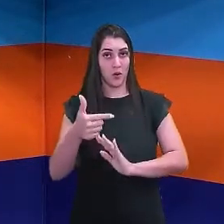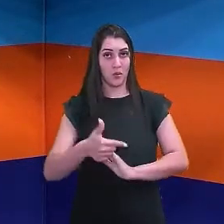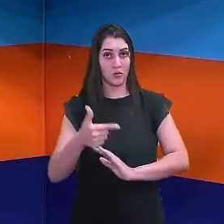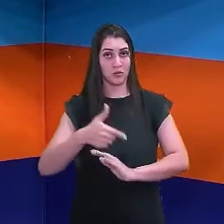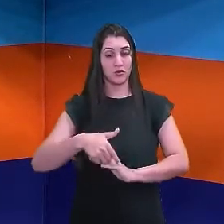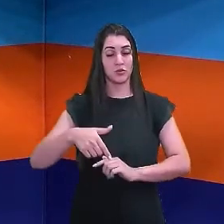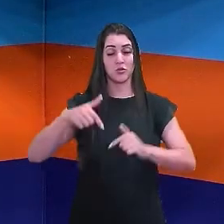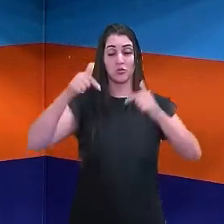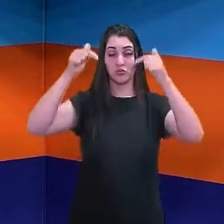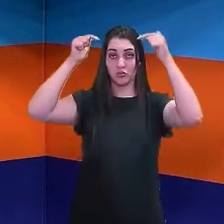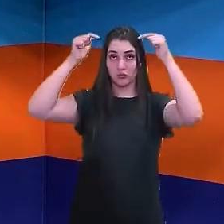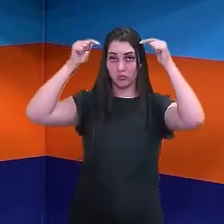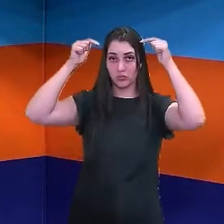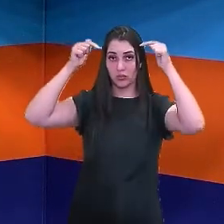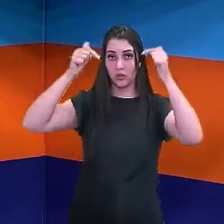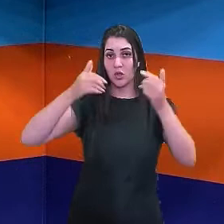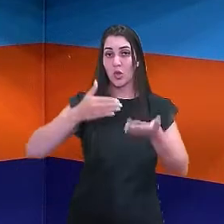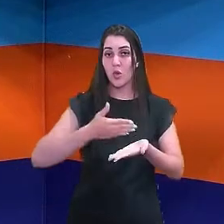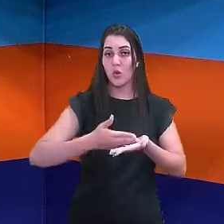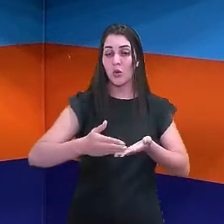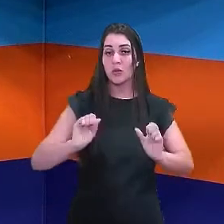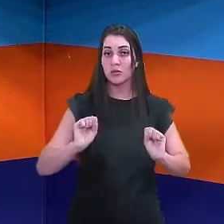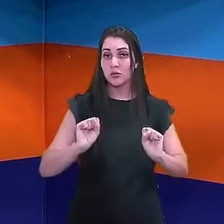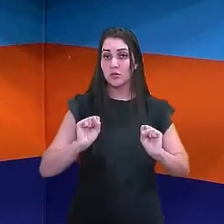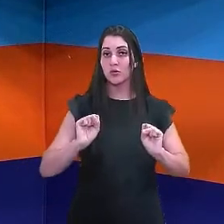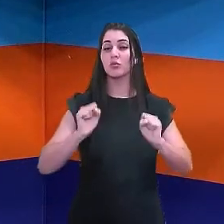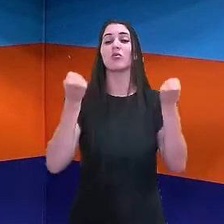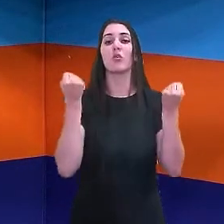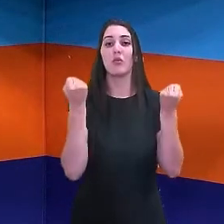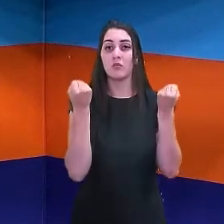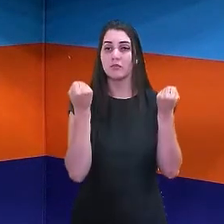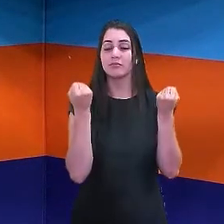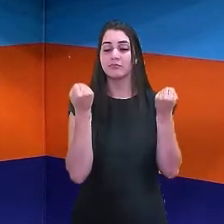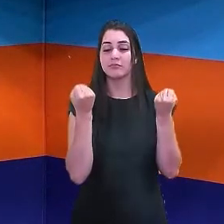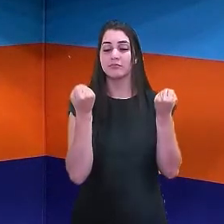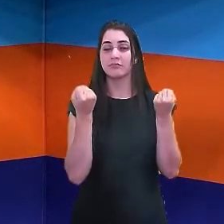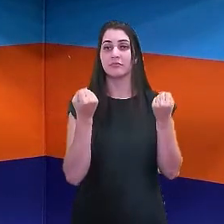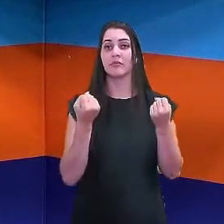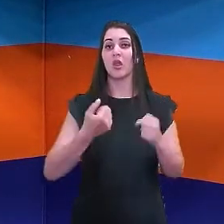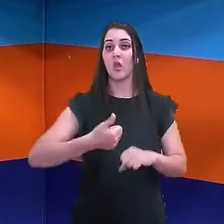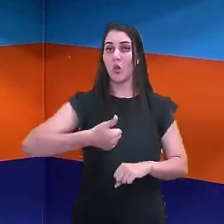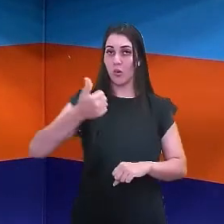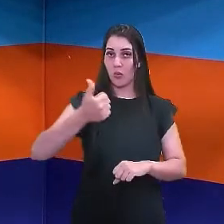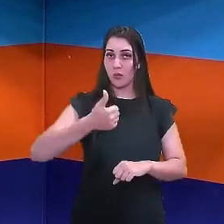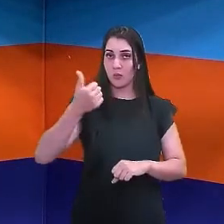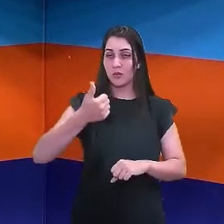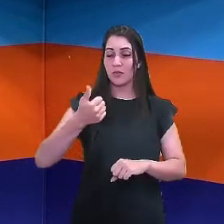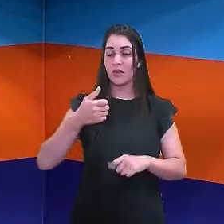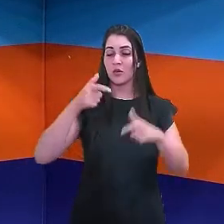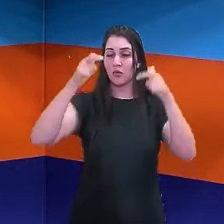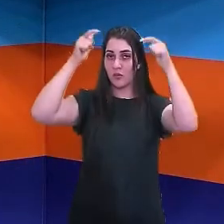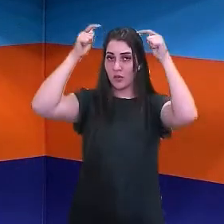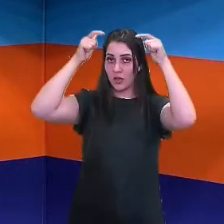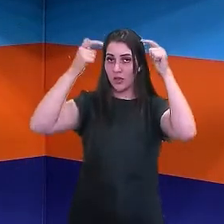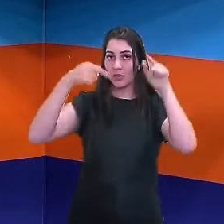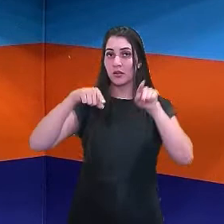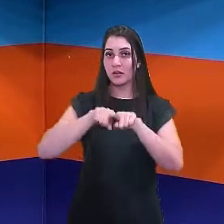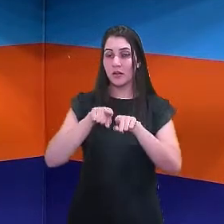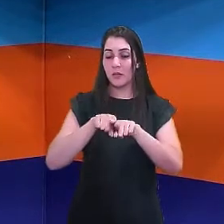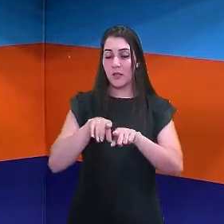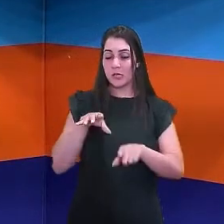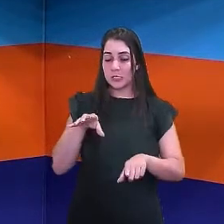Reinado inicia-se com um golpe, o primeiro reinado inicia-se com a tomada de poder para